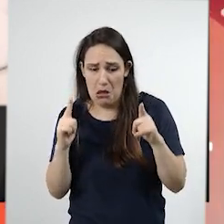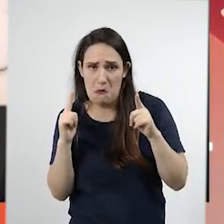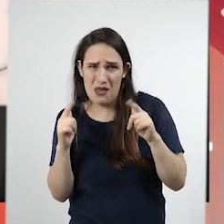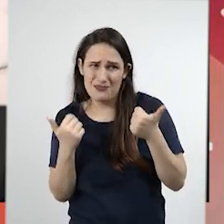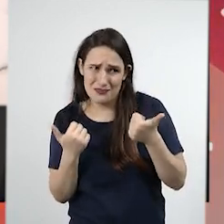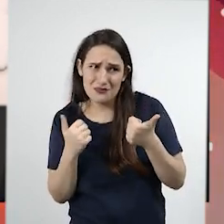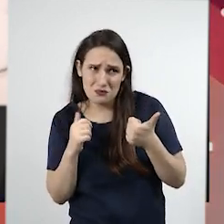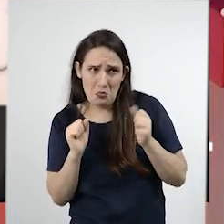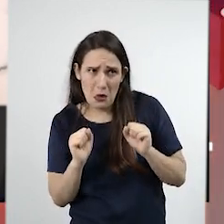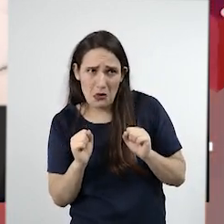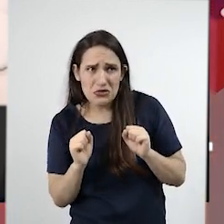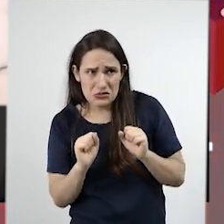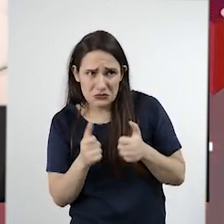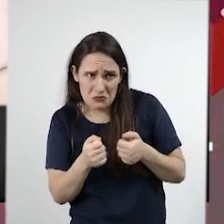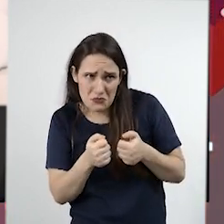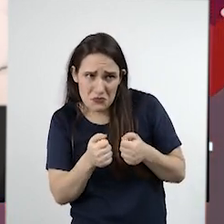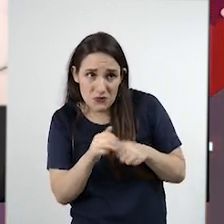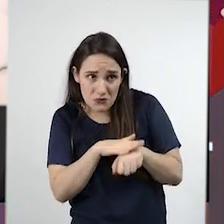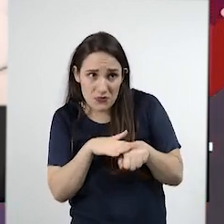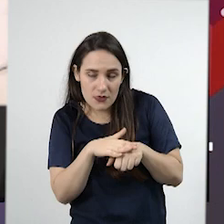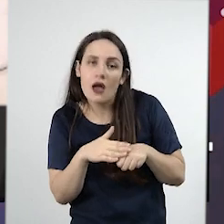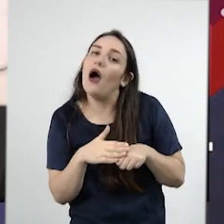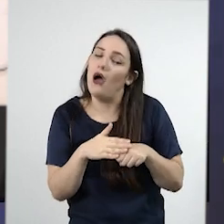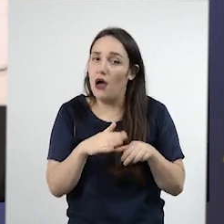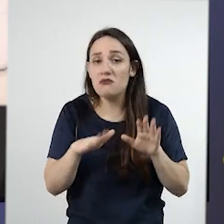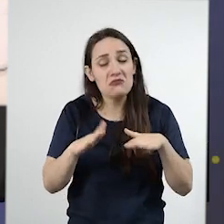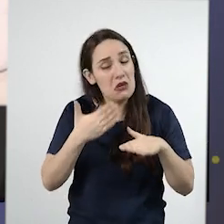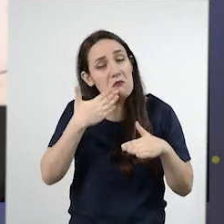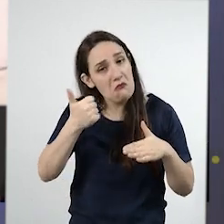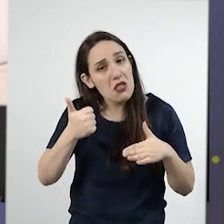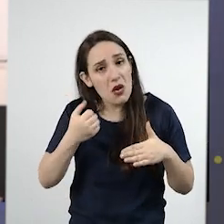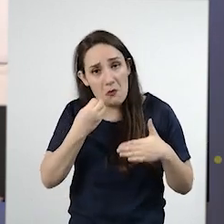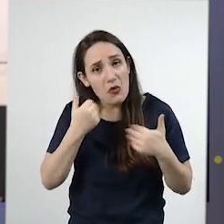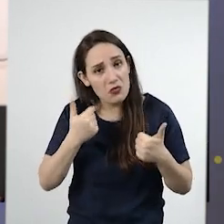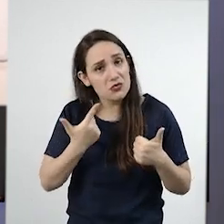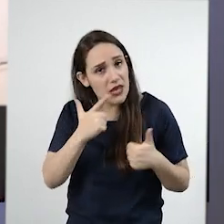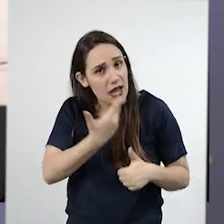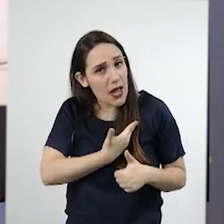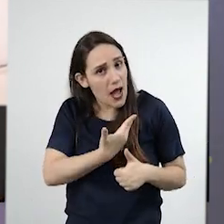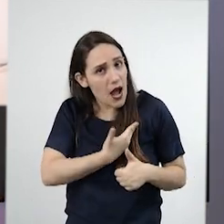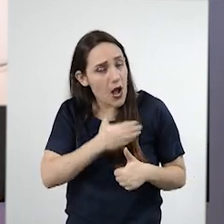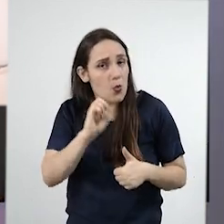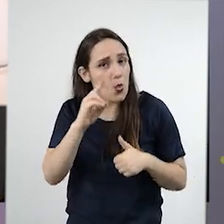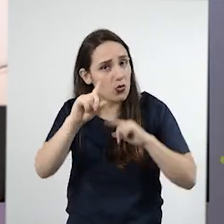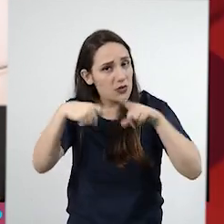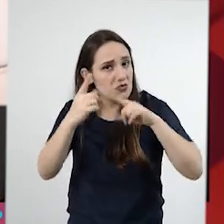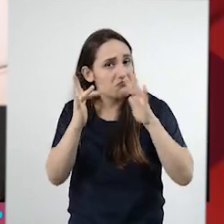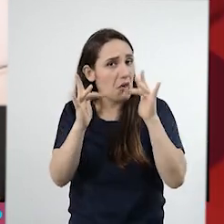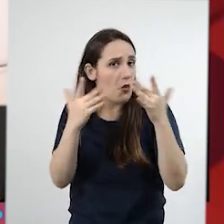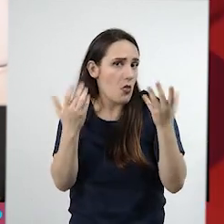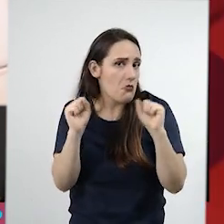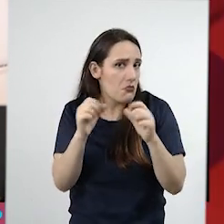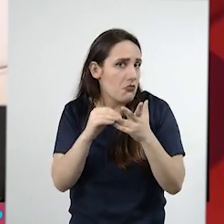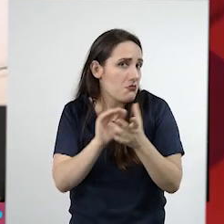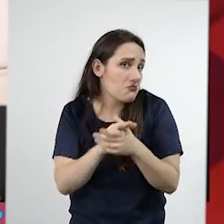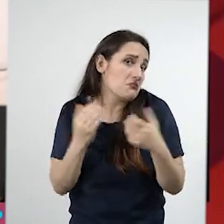de relacionamento até de uma amizade, né? Pode vir um namoro, pode vir um casamento.